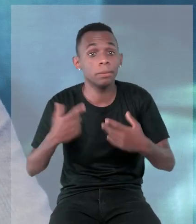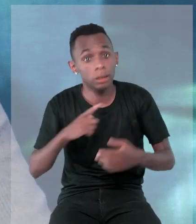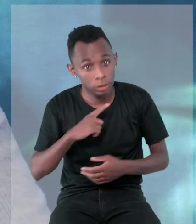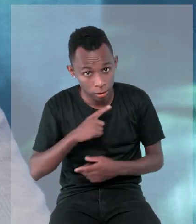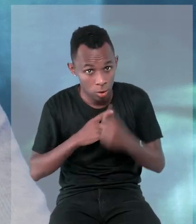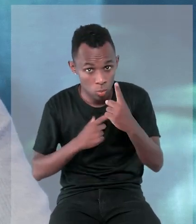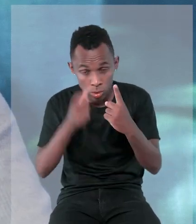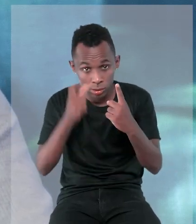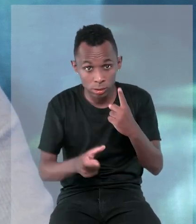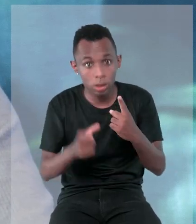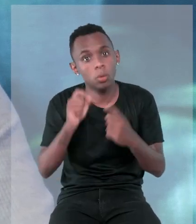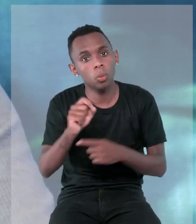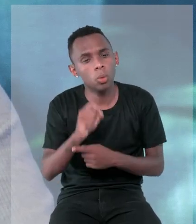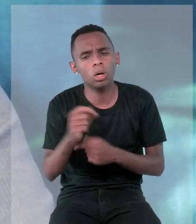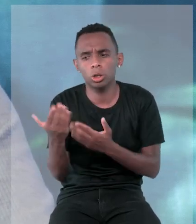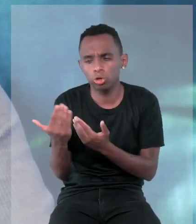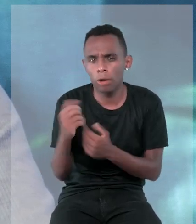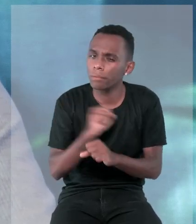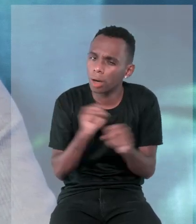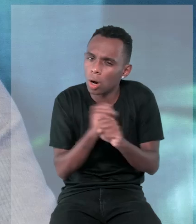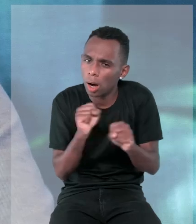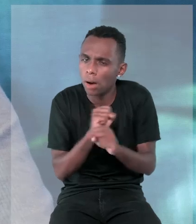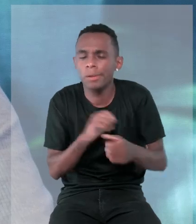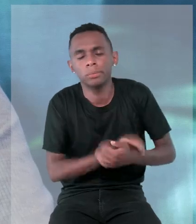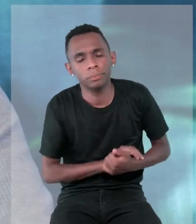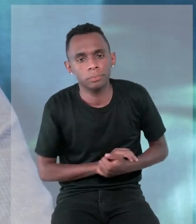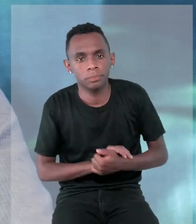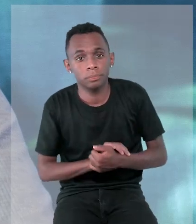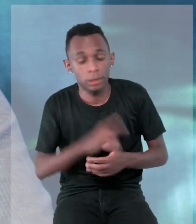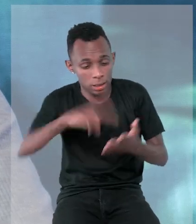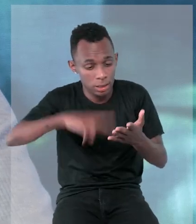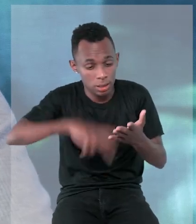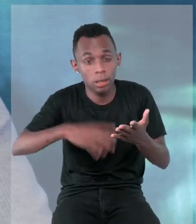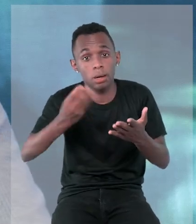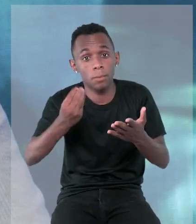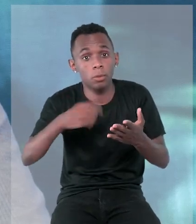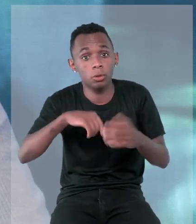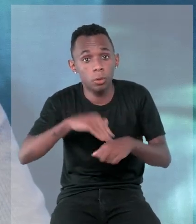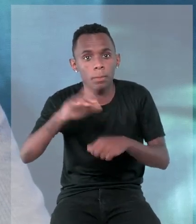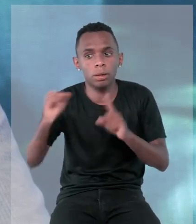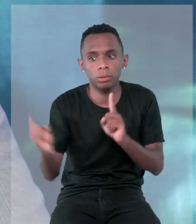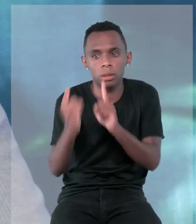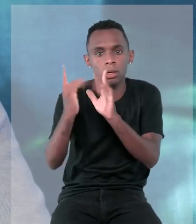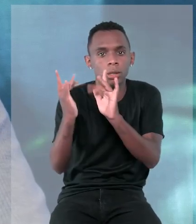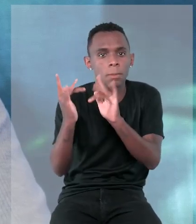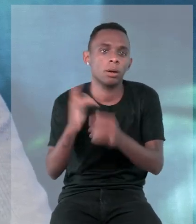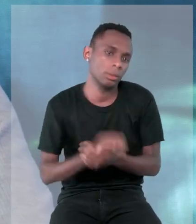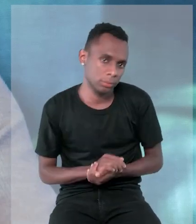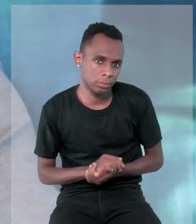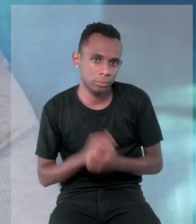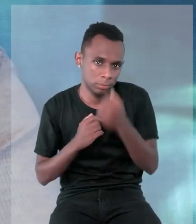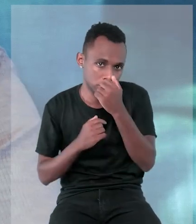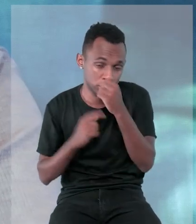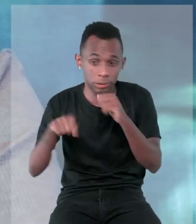um interessante que adolescente adora, que quem lê muito tem muito mais companheira. Na